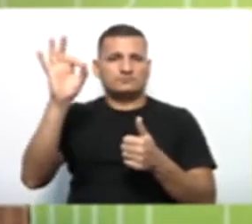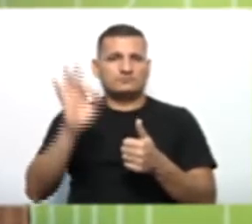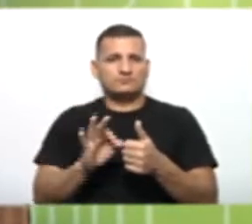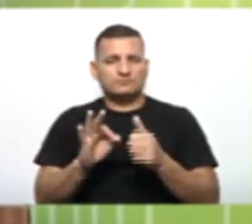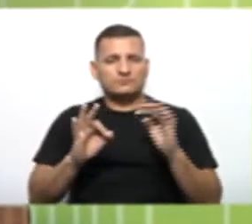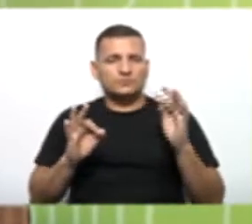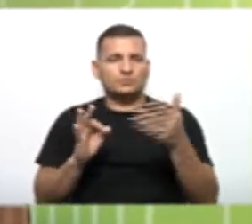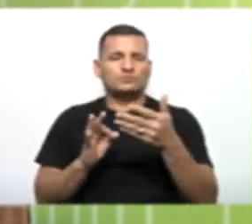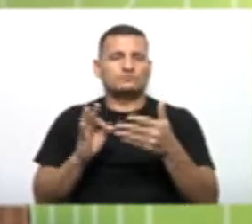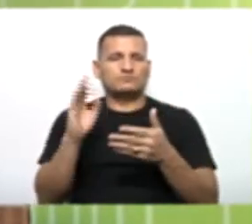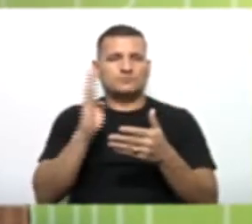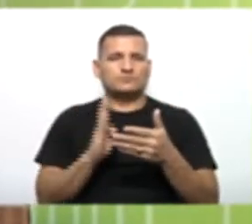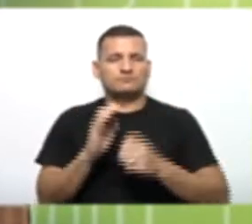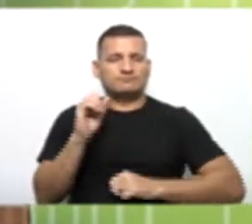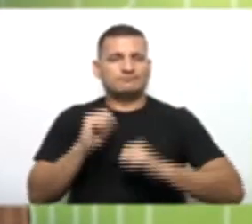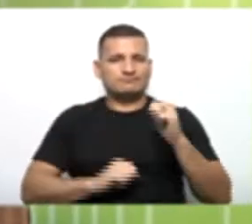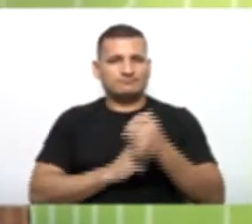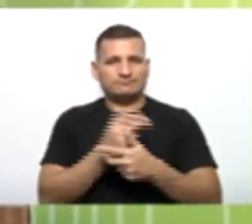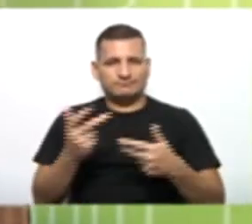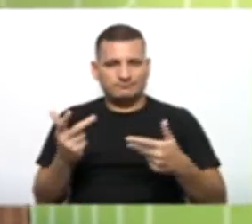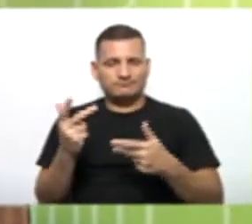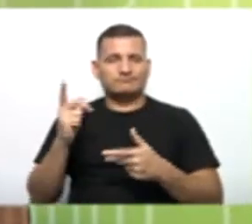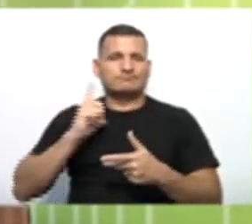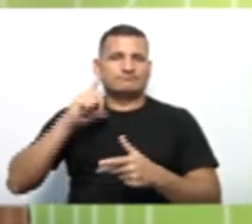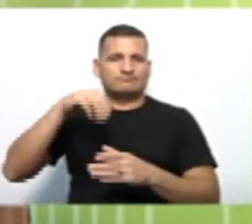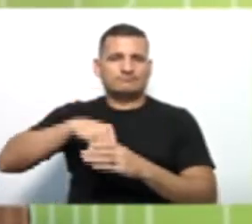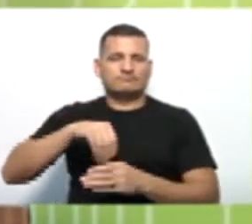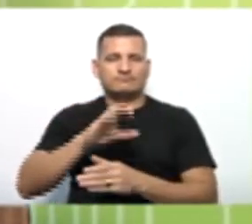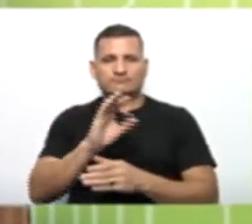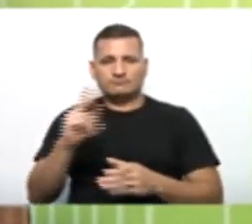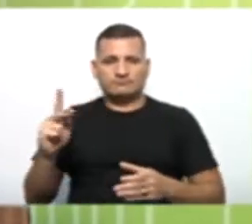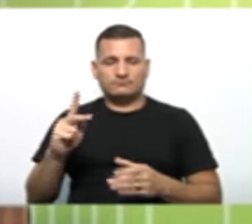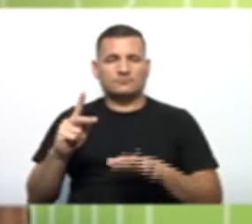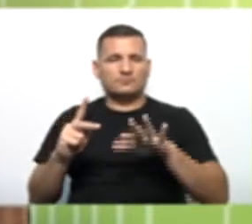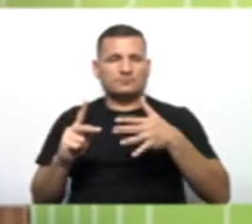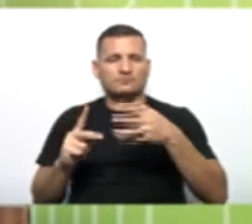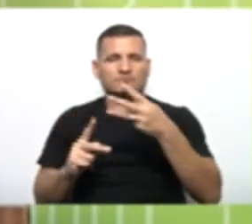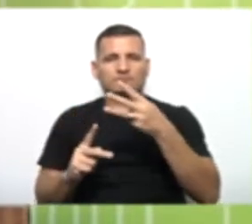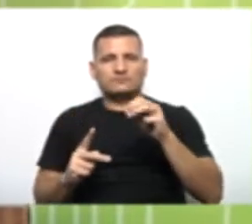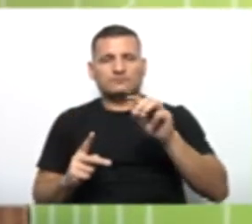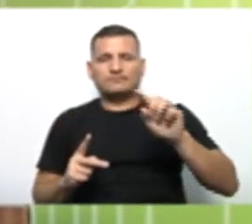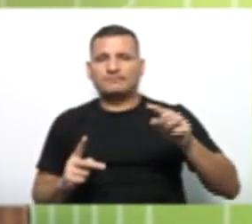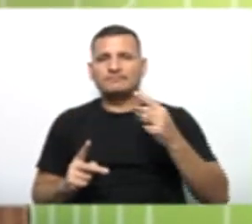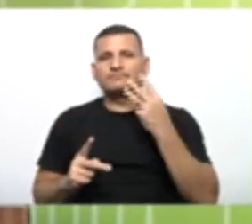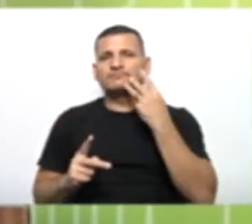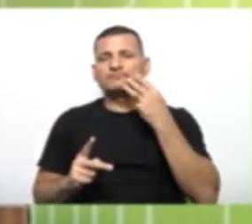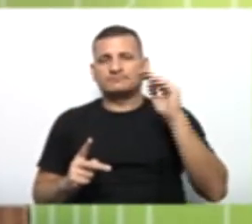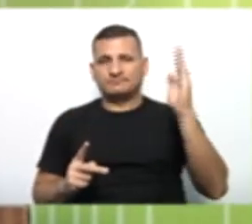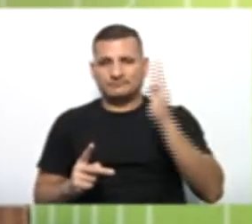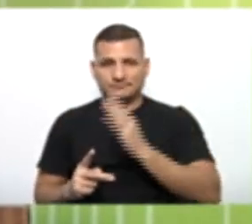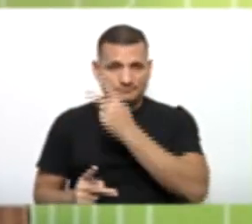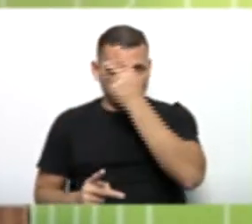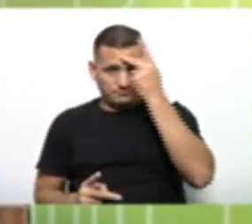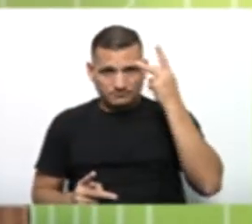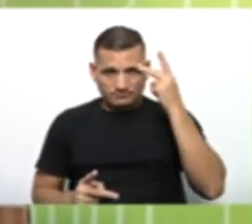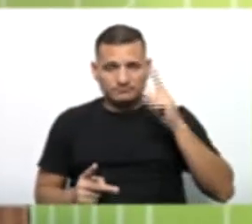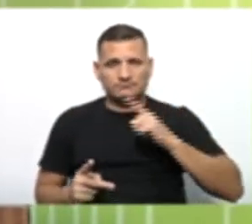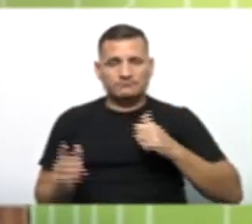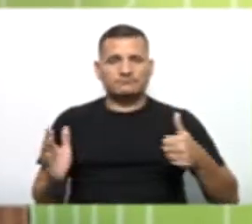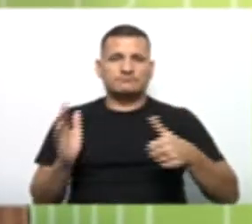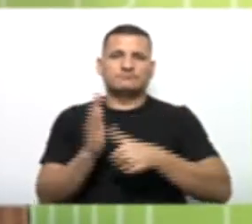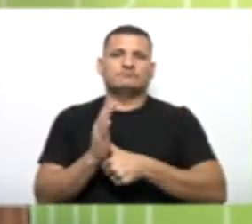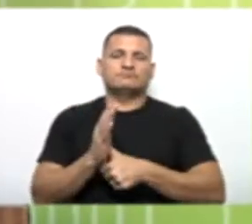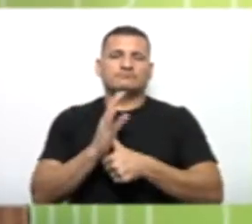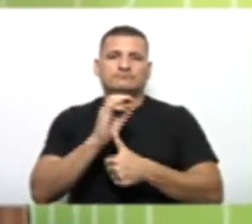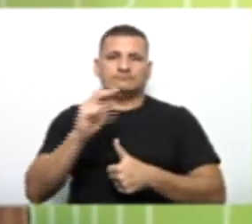aquilo que nós produzimos passa por cooperativas mais de 30 milhões de brasileiros estão associados né em